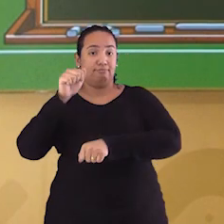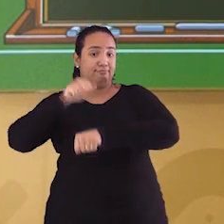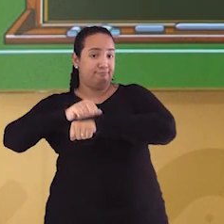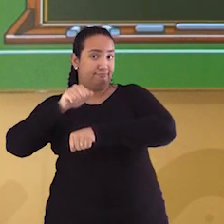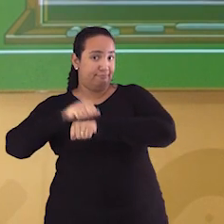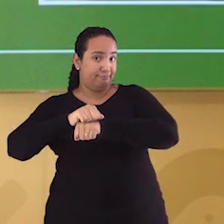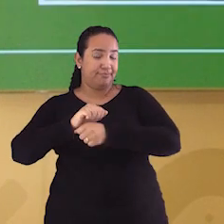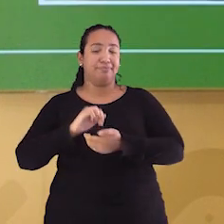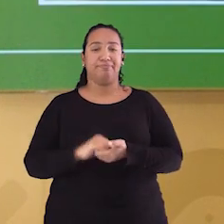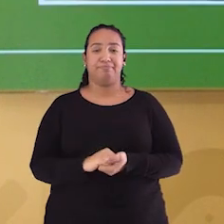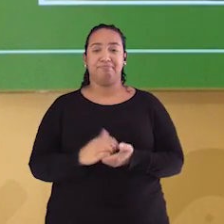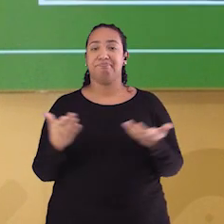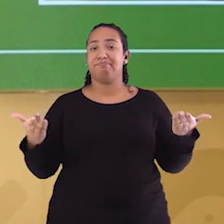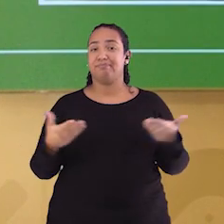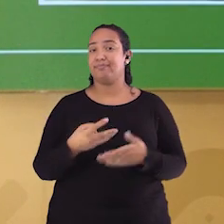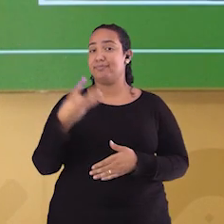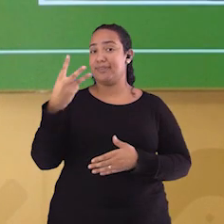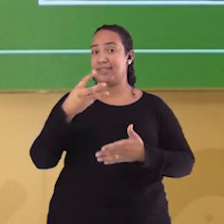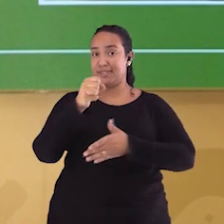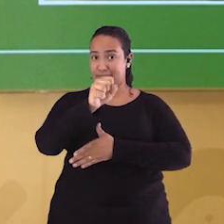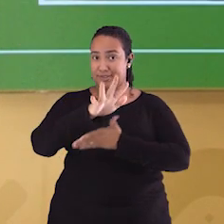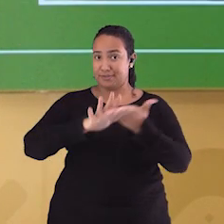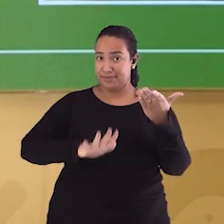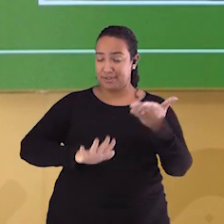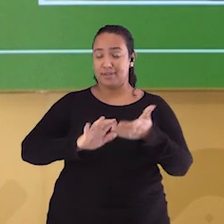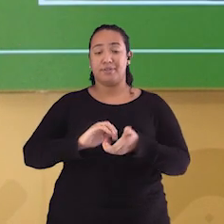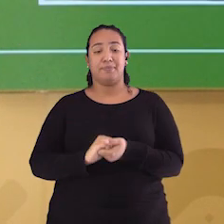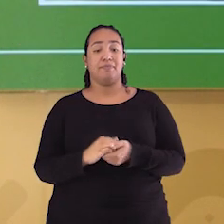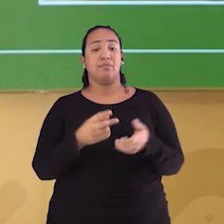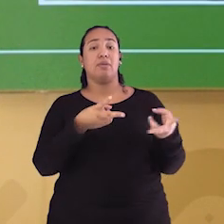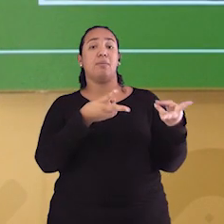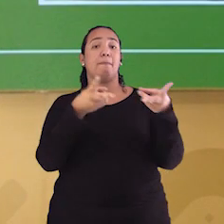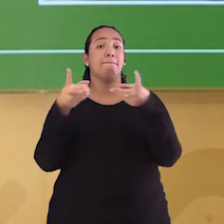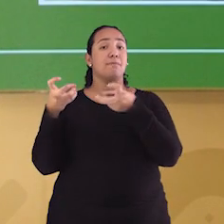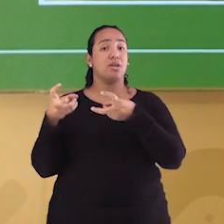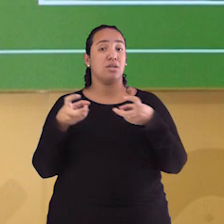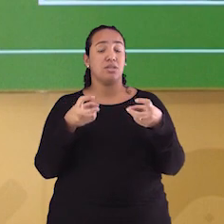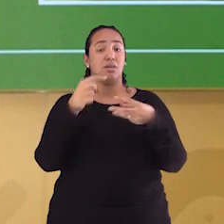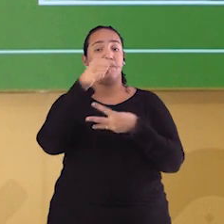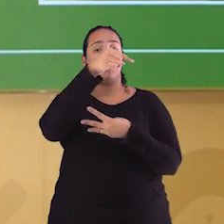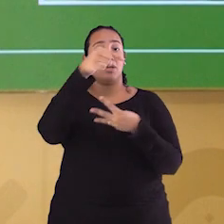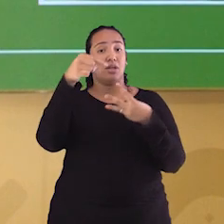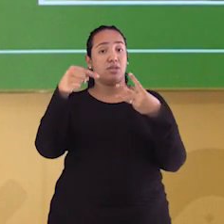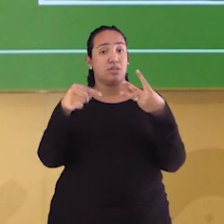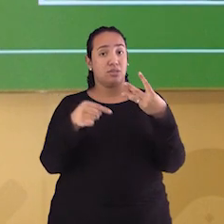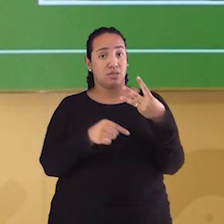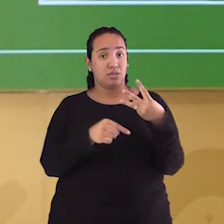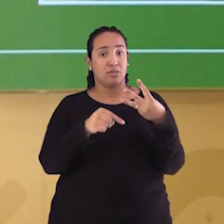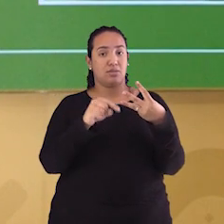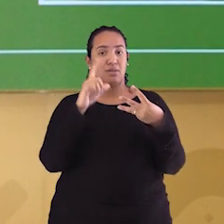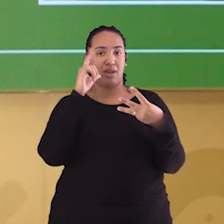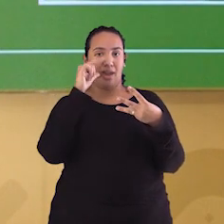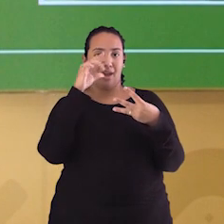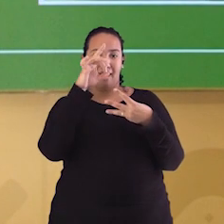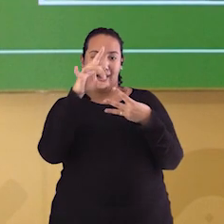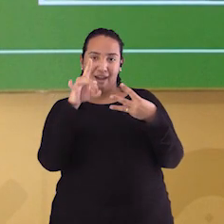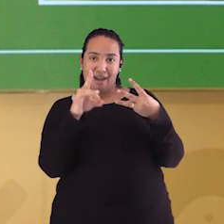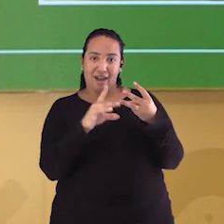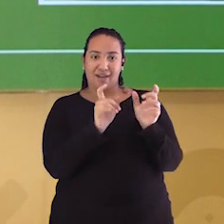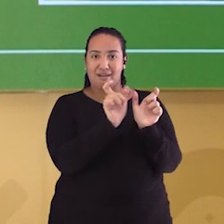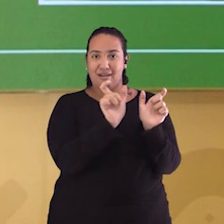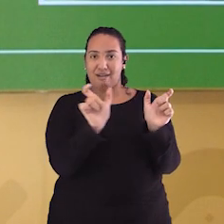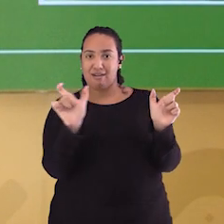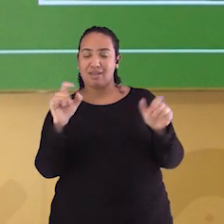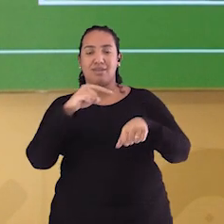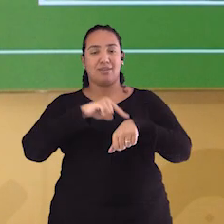A nossa terceira questão é a seguinte. Identifique os estados físicos representados na charge.